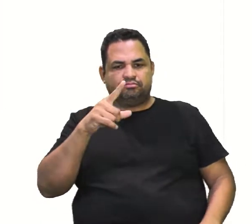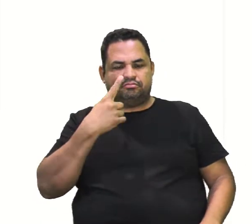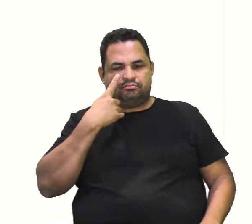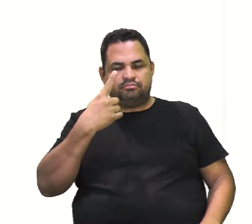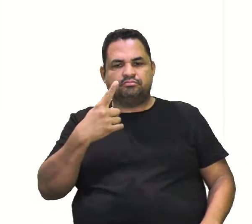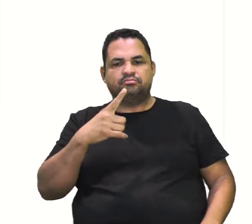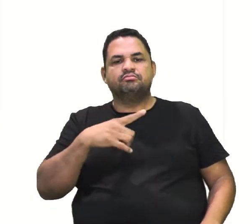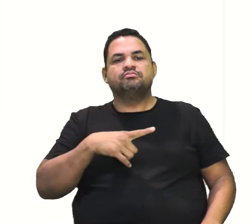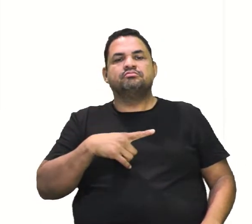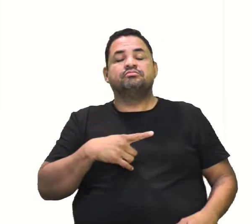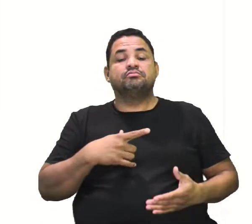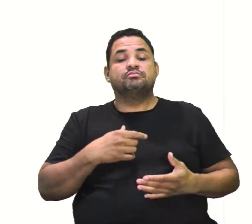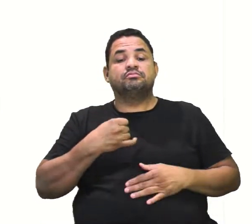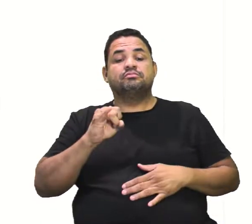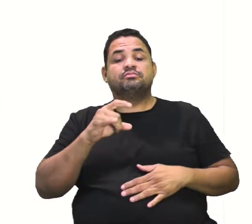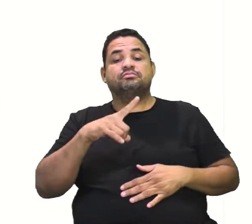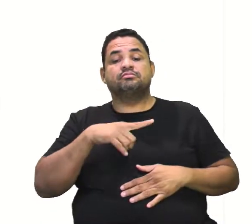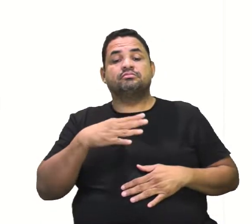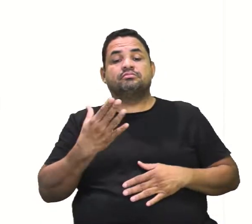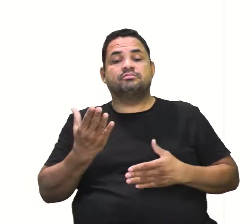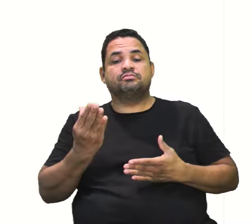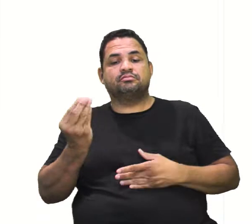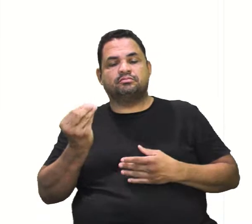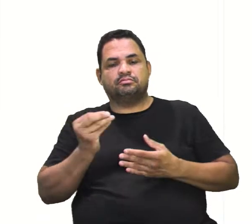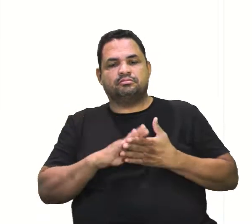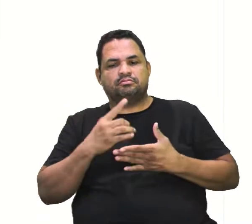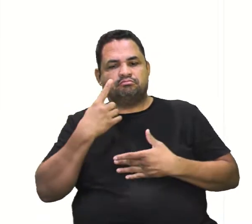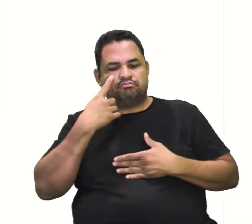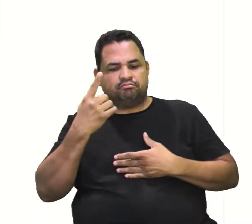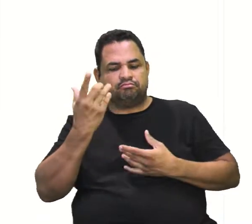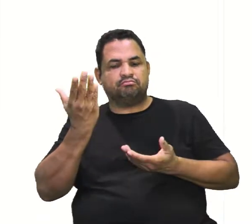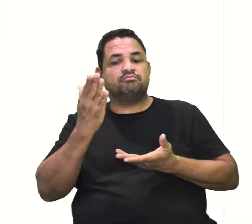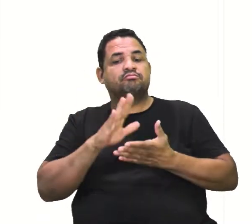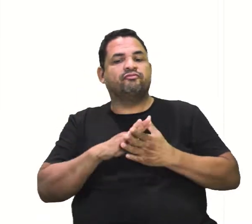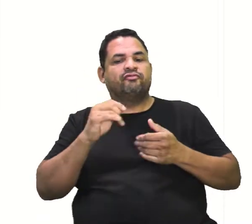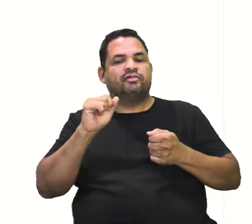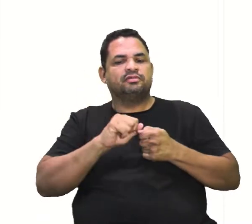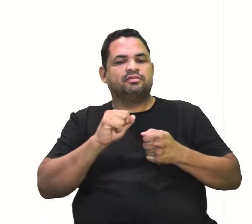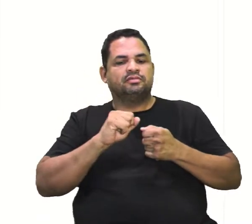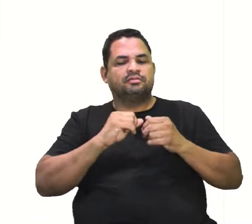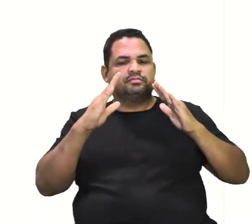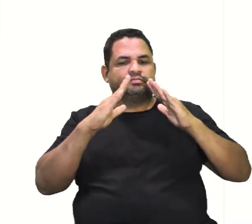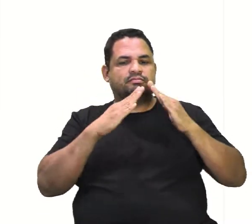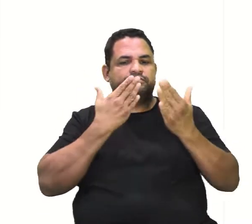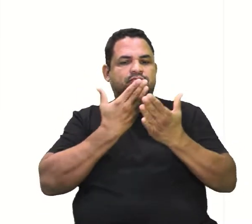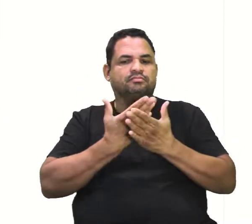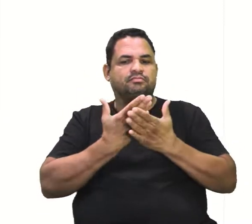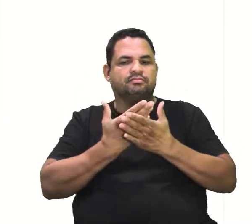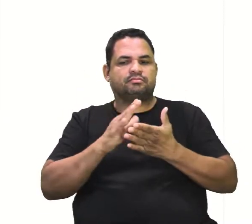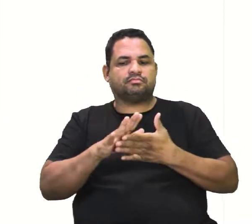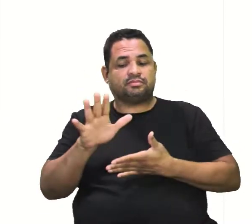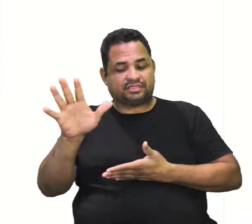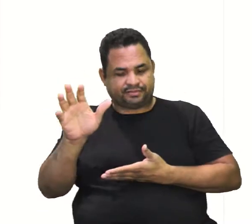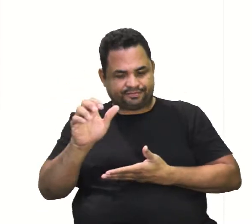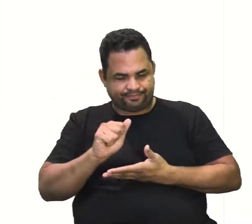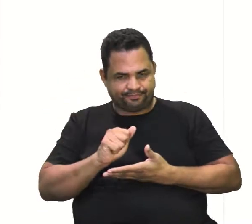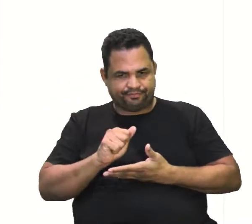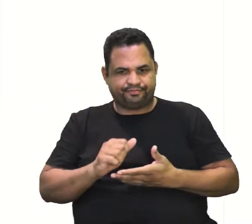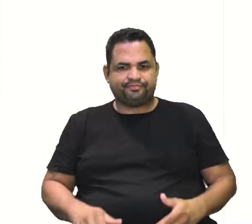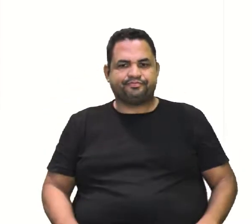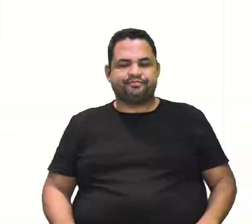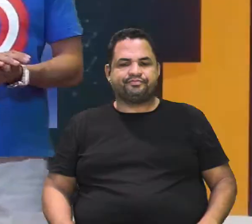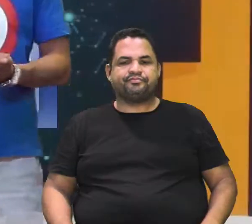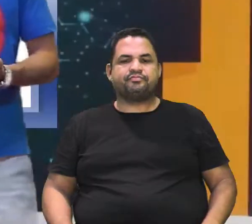né? Se vocês tiverem a oportunidade de fazer isso na escola, o que é? Você pega, né,